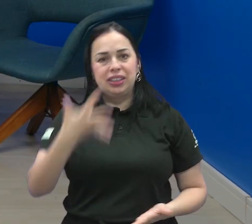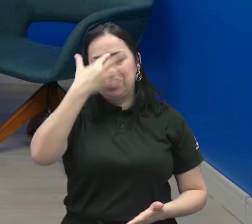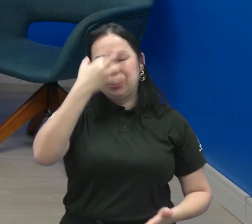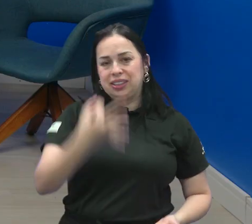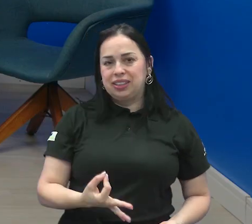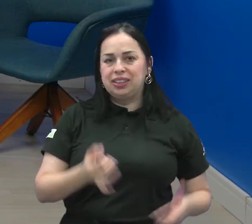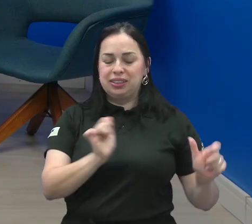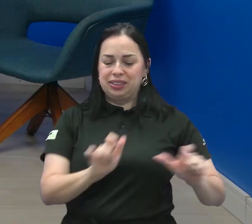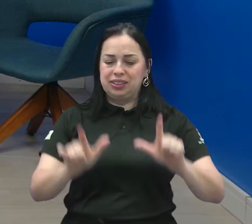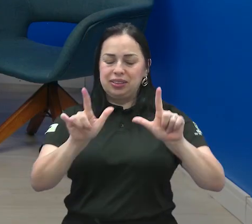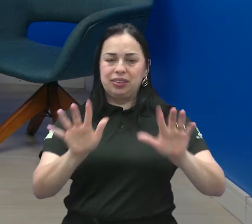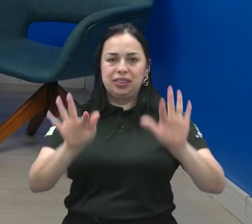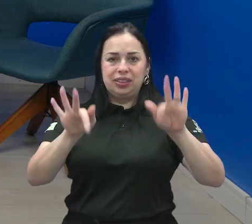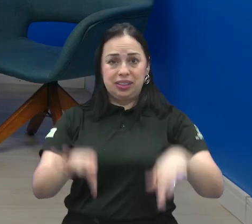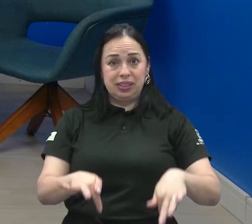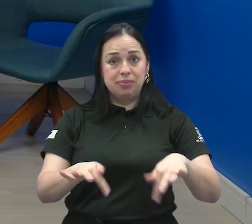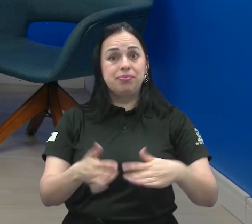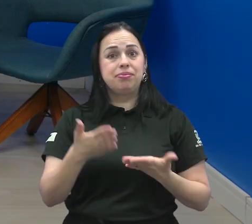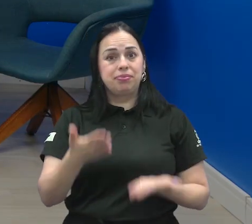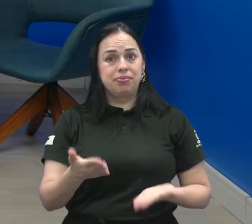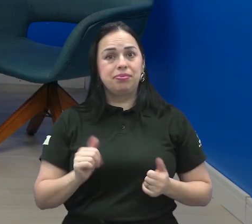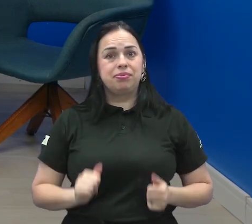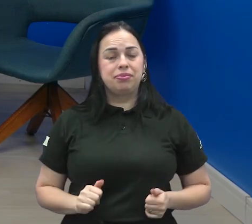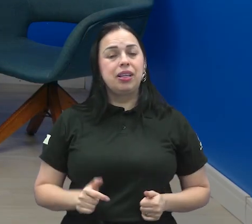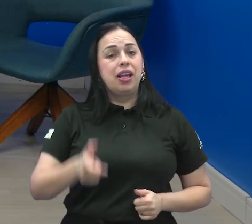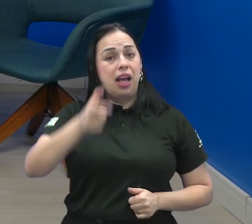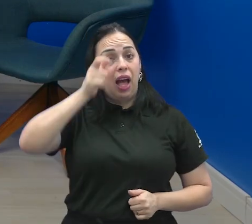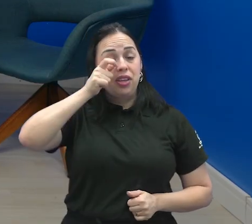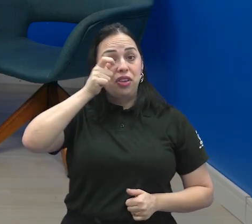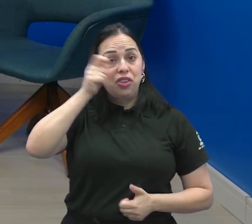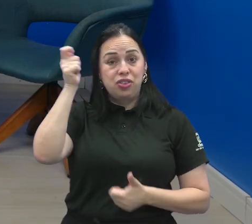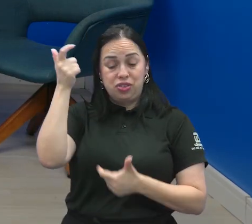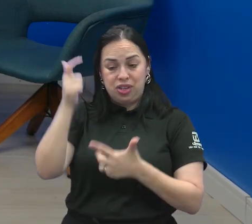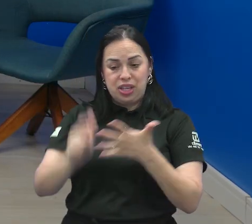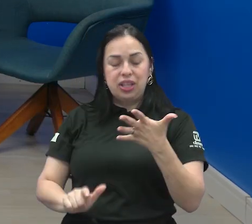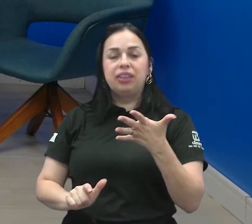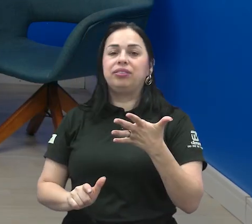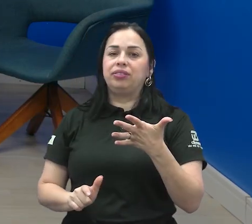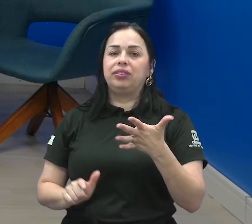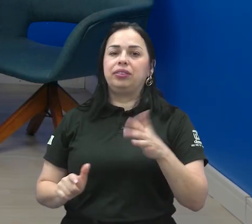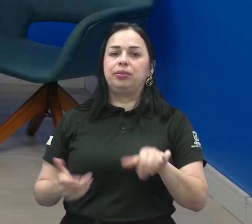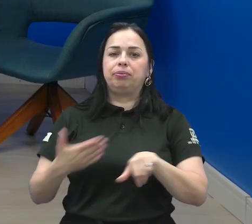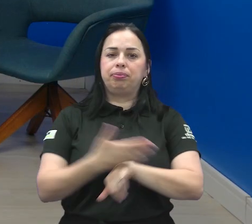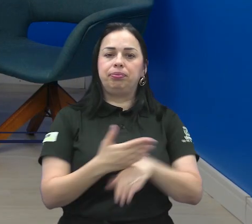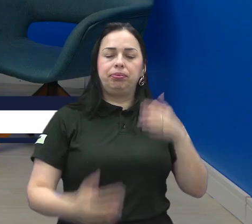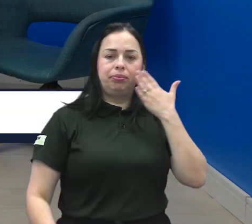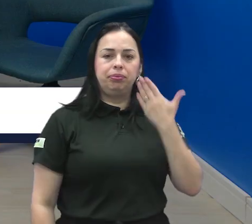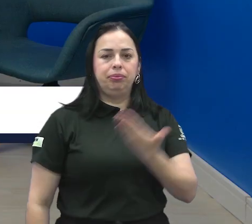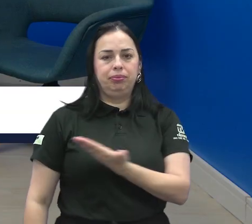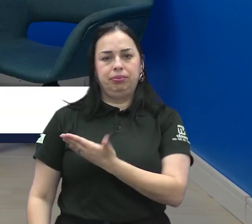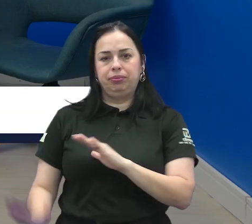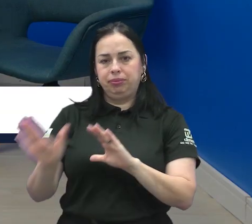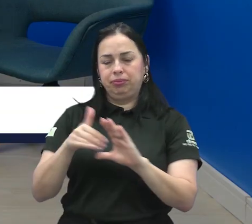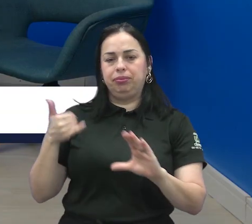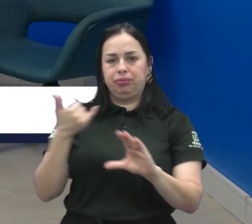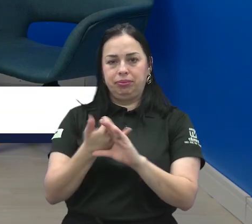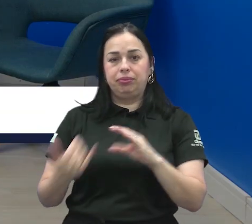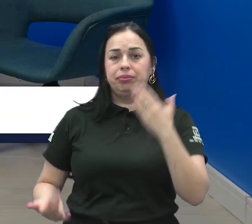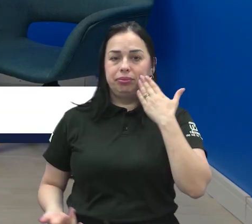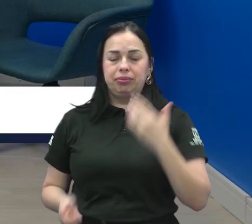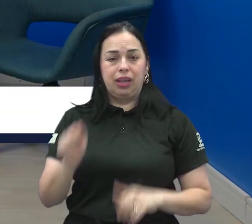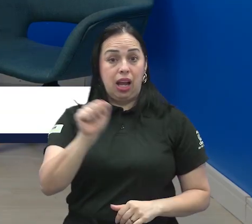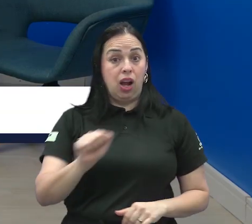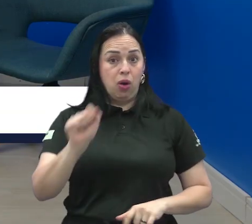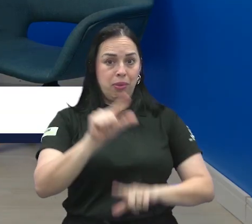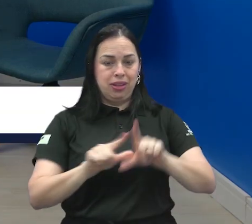certeza. Pessoal, então é isso sobre política. Fica por aqui. Para rever este programa na íntegra, é só acessar o canal